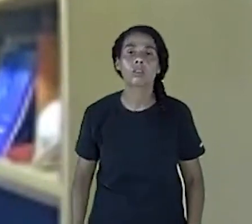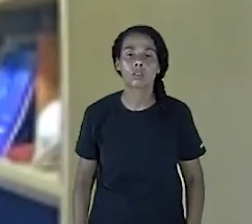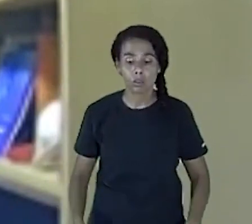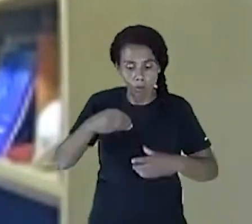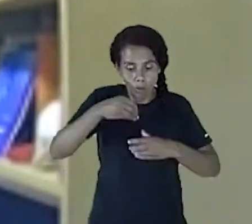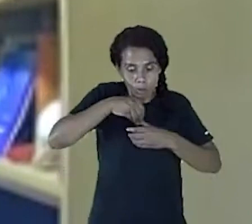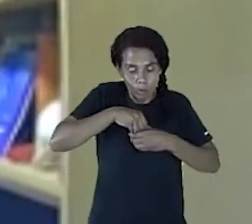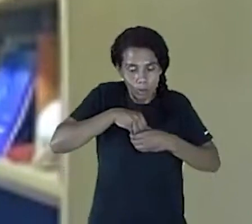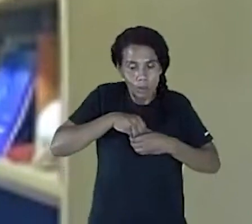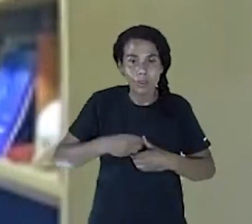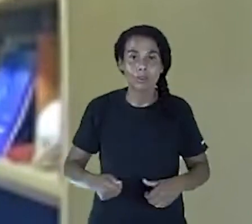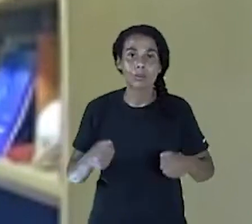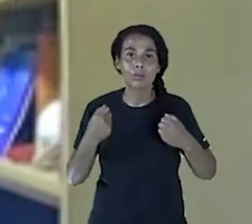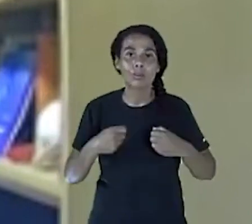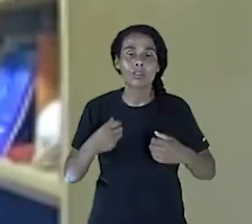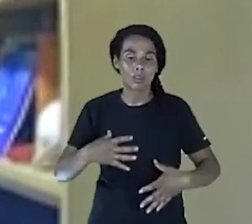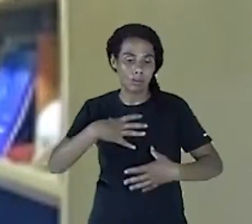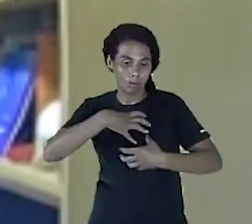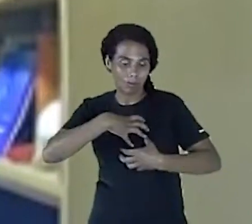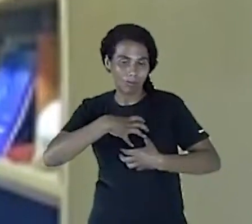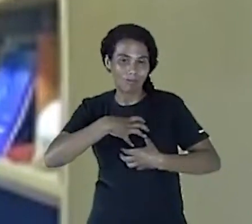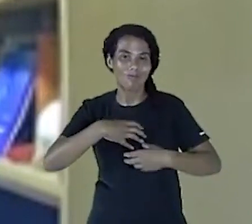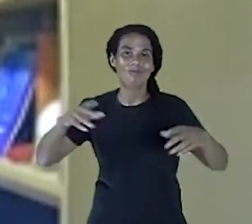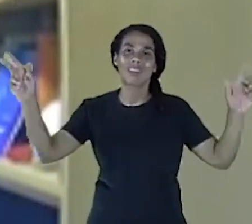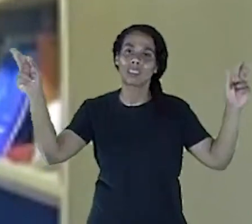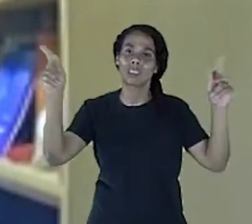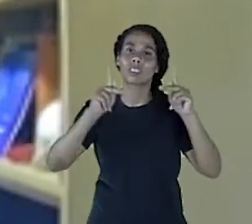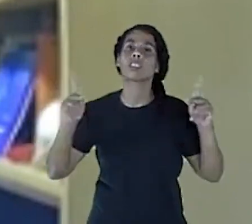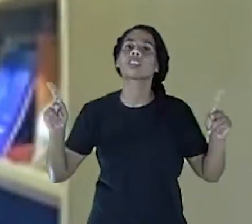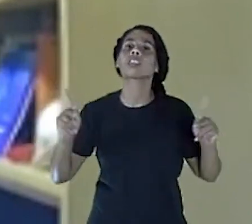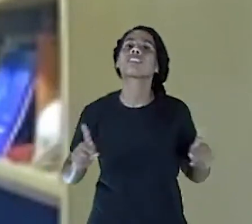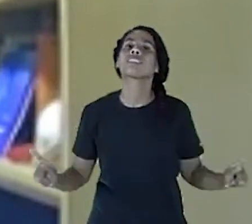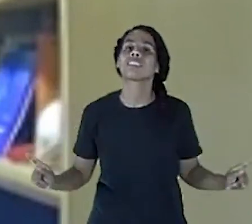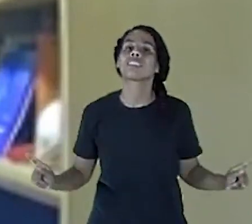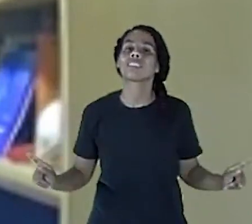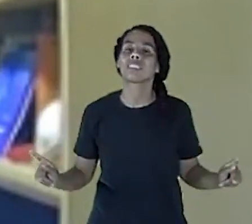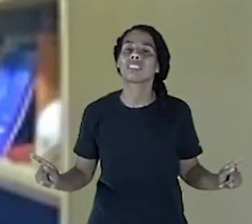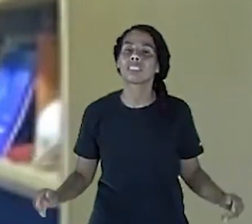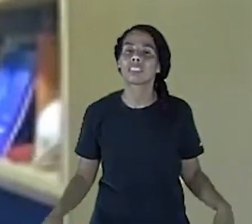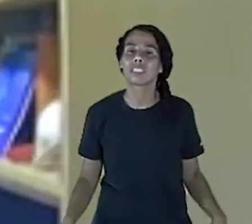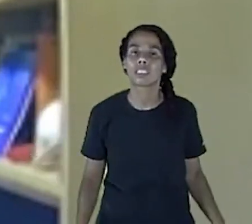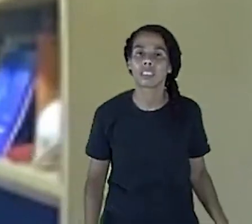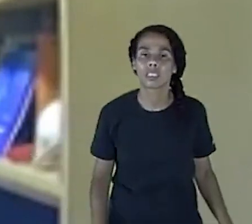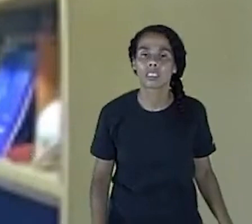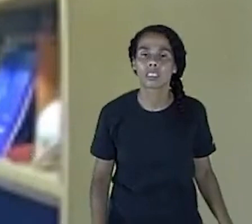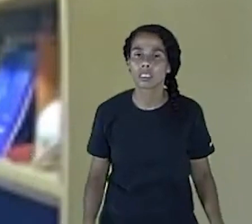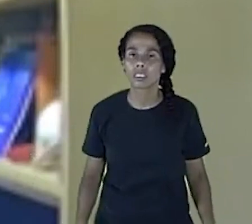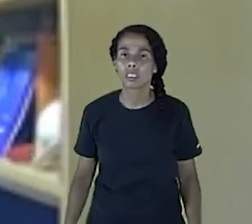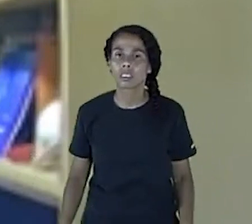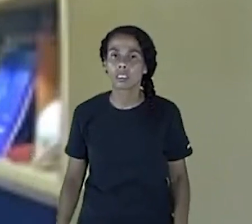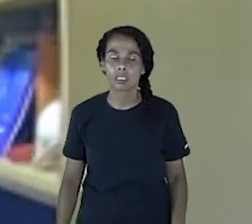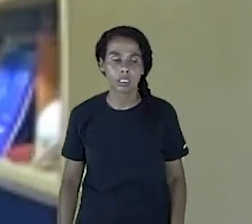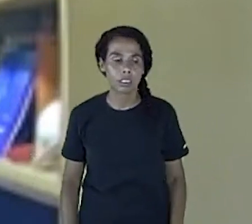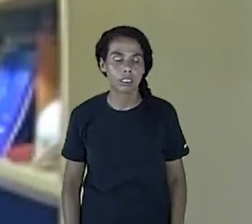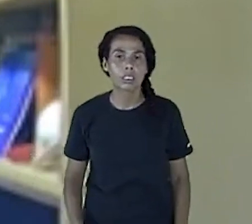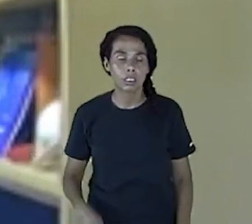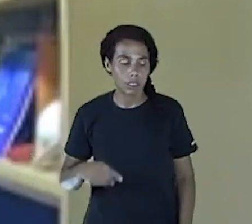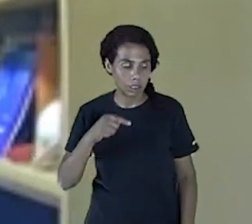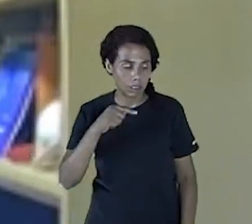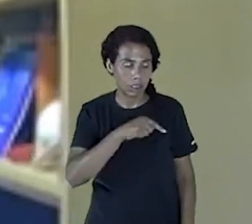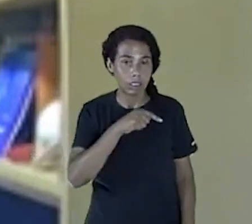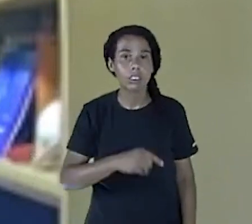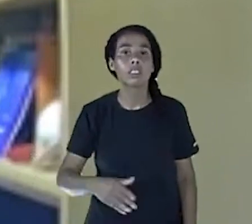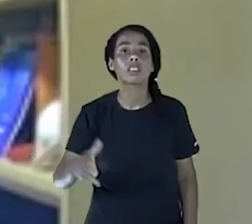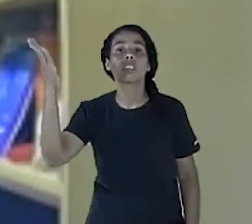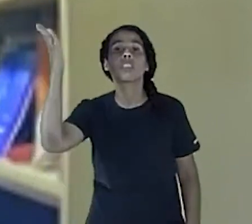uma referência muito grande para mim. É um desses mestrezinhos que o Gil está falando aqui, e do qual a Bahia